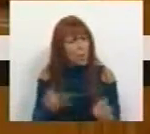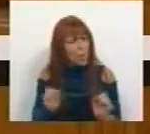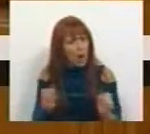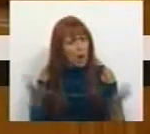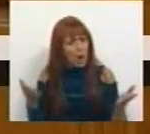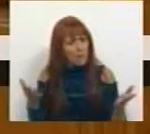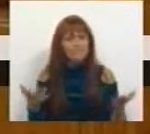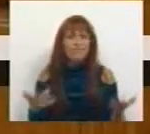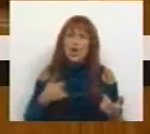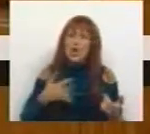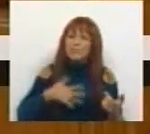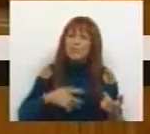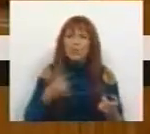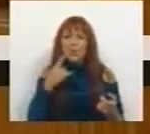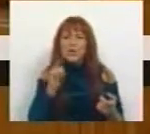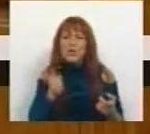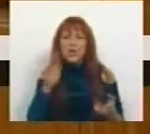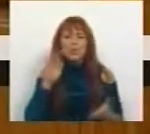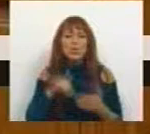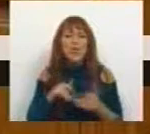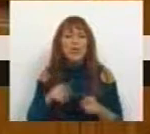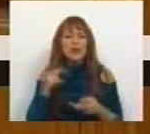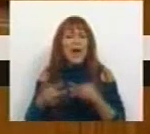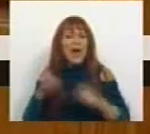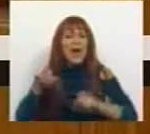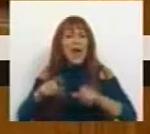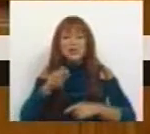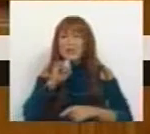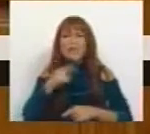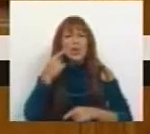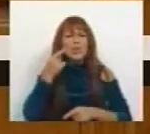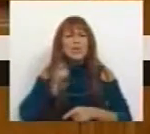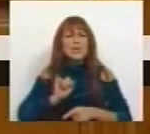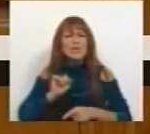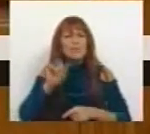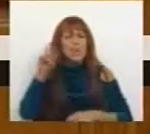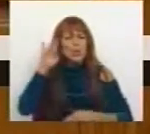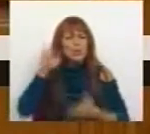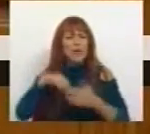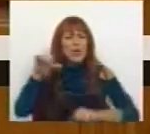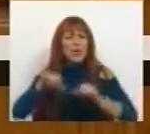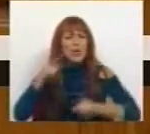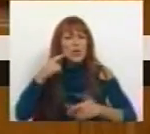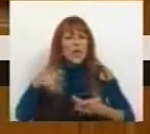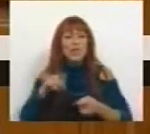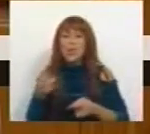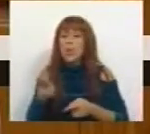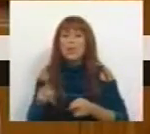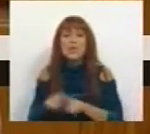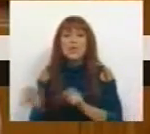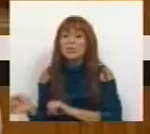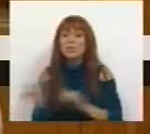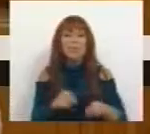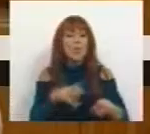não contêm. Nós gostávamos de conhecer o resultado dessas análises. Onde é que podemos conhecer o resultado dessas análises? Ou os resíduos